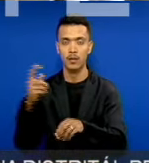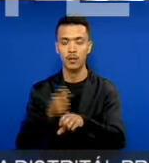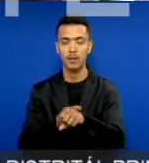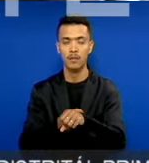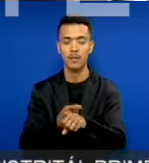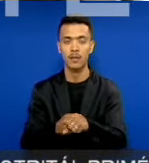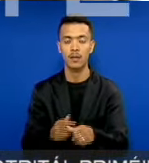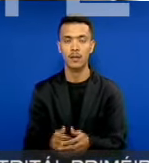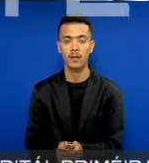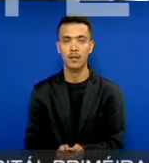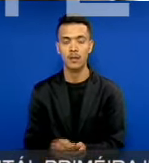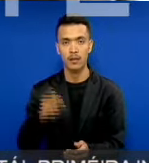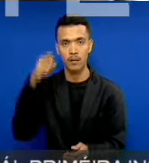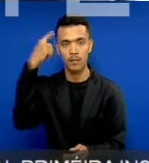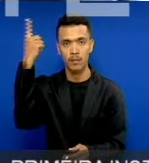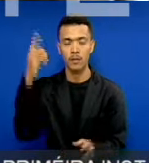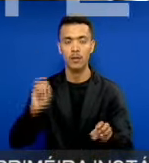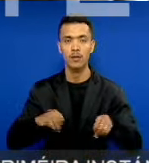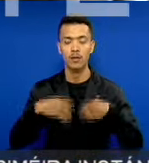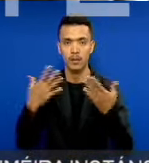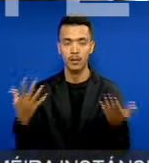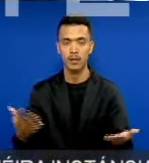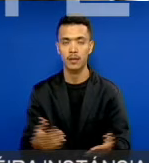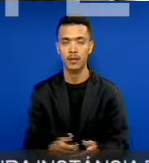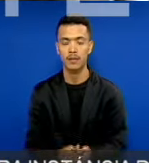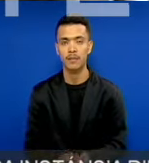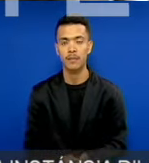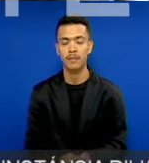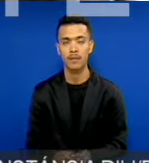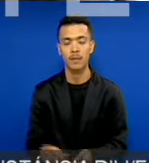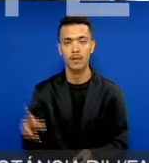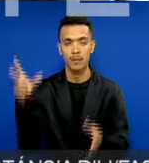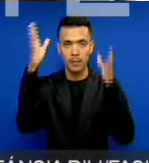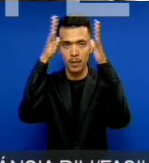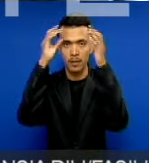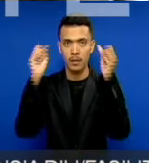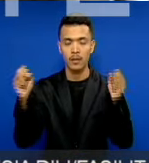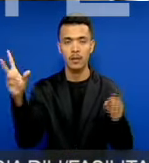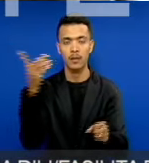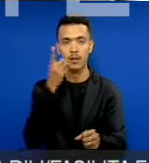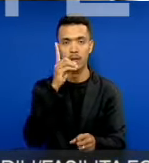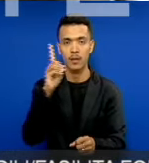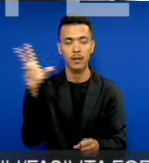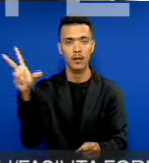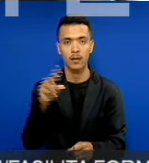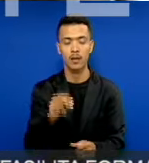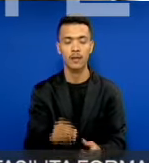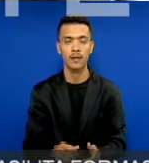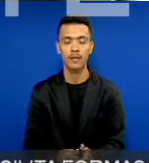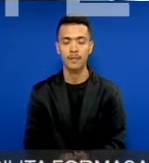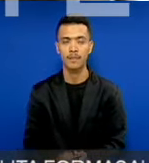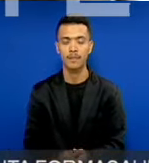climática e dado compreende o Enos Alós, presidente de Eno, lá, o Arei de Dia, o Arei de Dia que